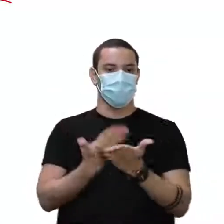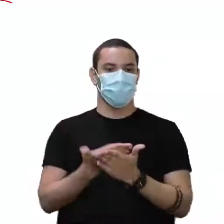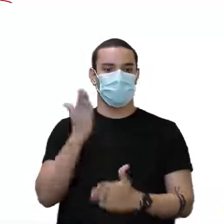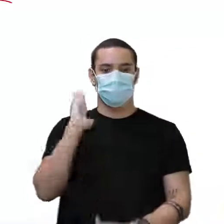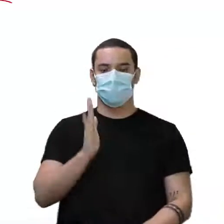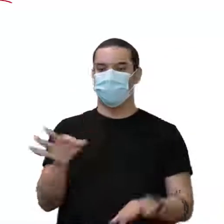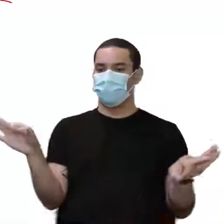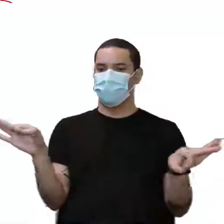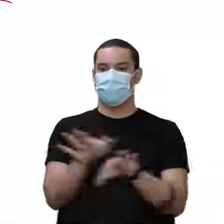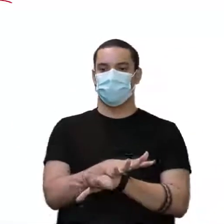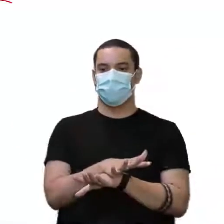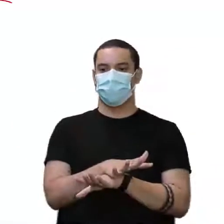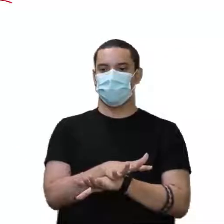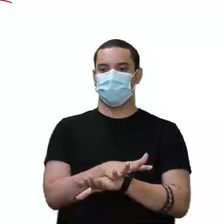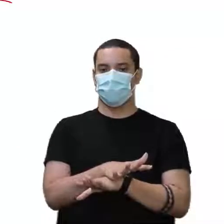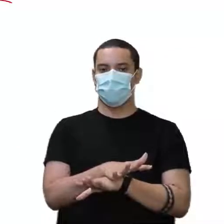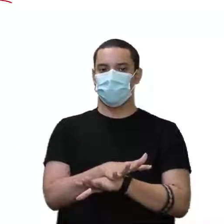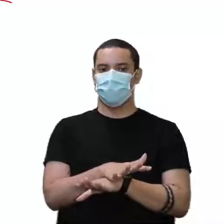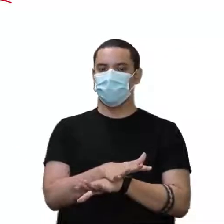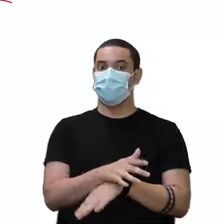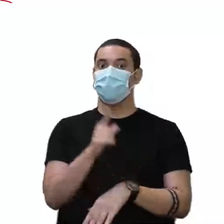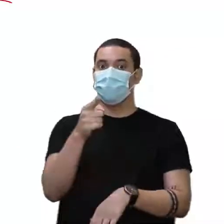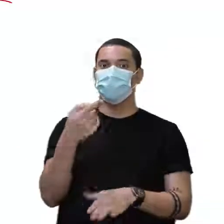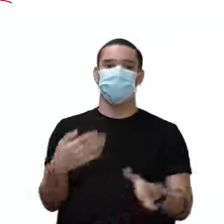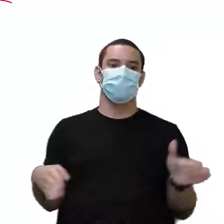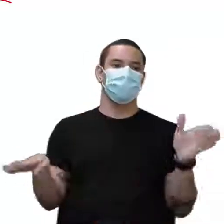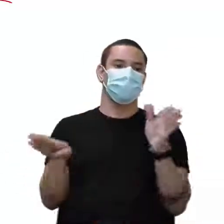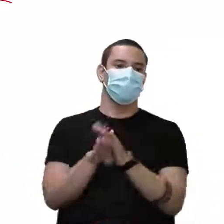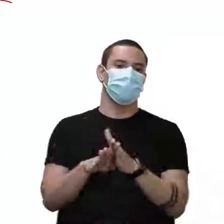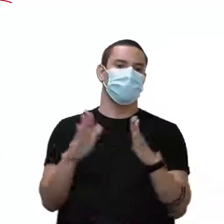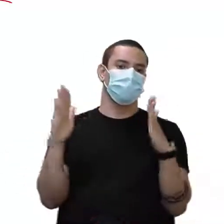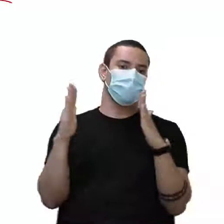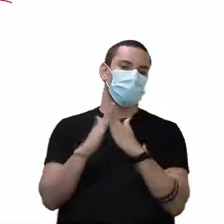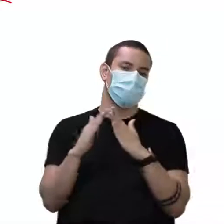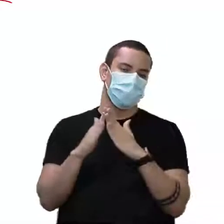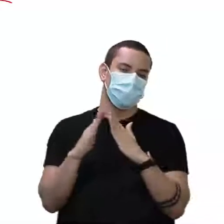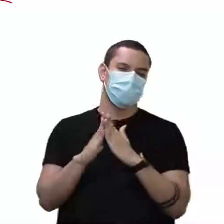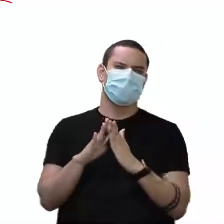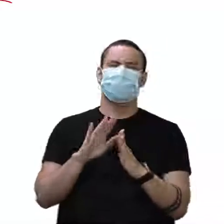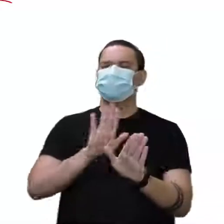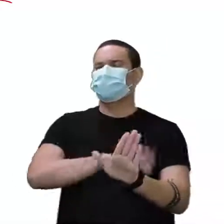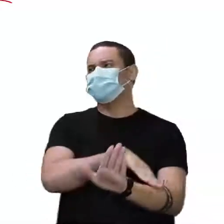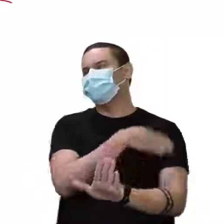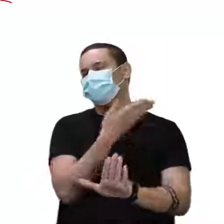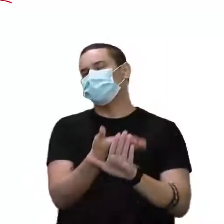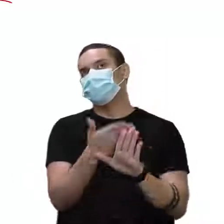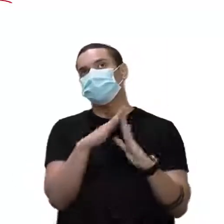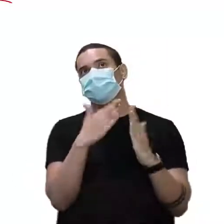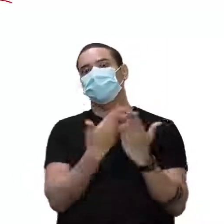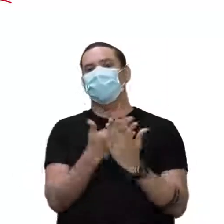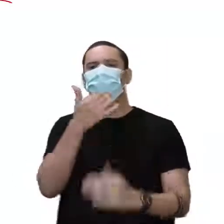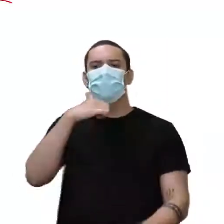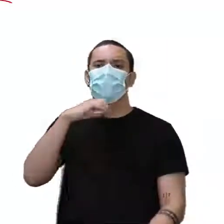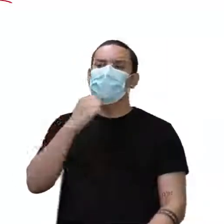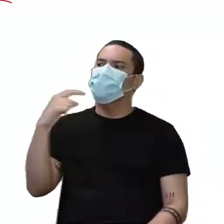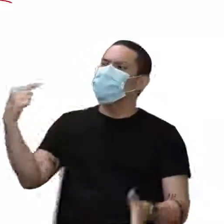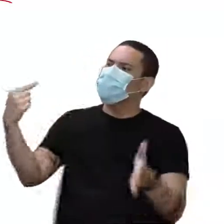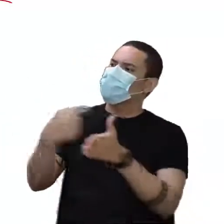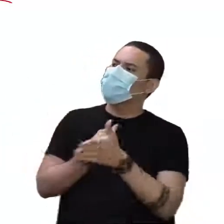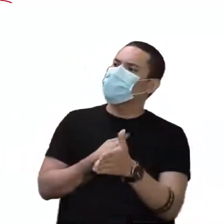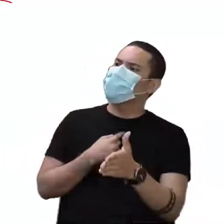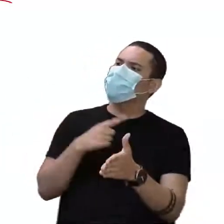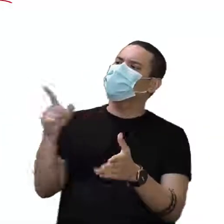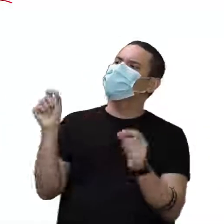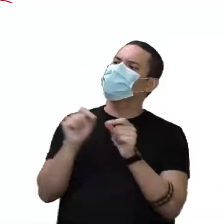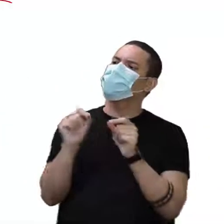sendo considerado como encerrado. Então você chegou em casa, depois de um dia lá na escola, e os seus pais te perguntam: what did you do at